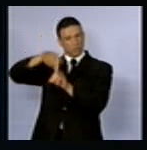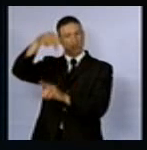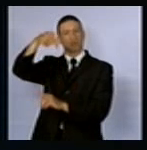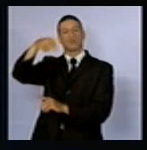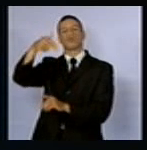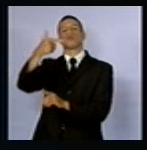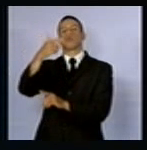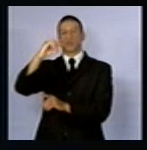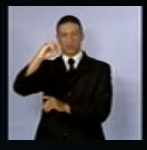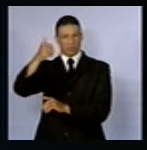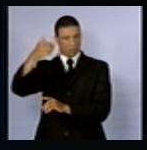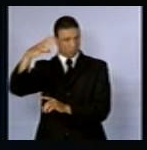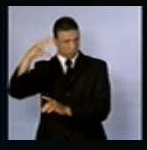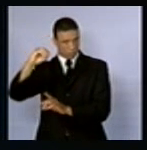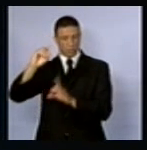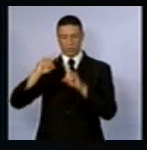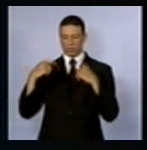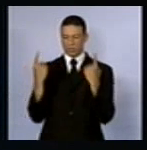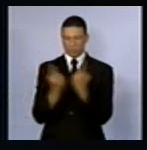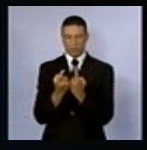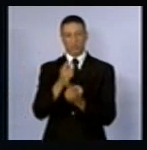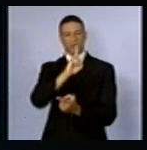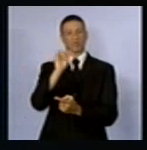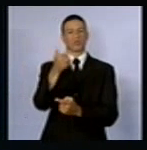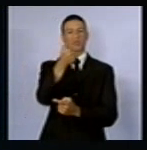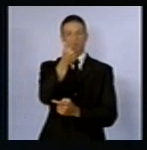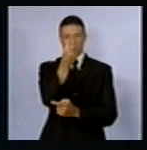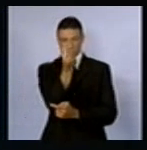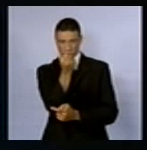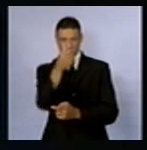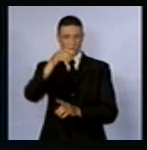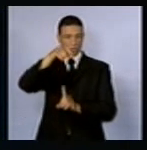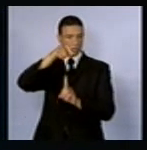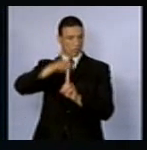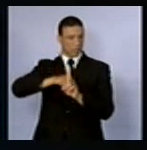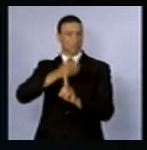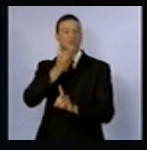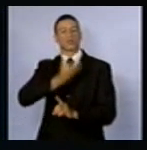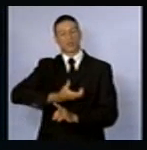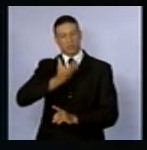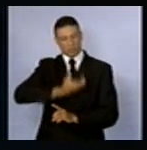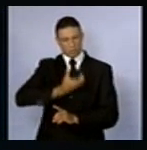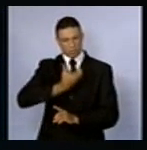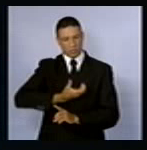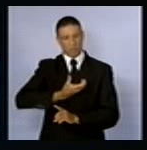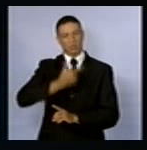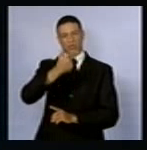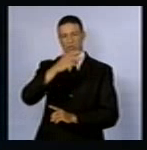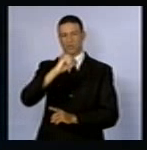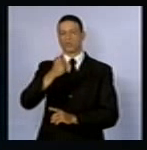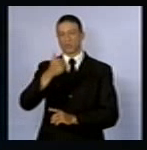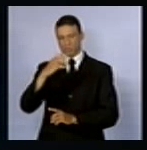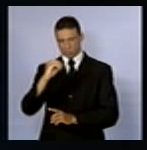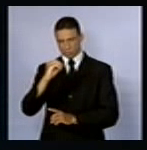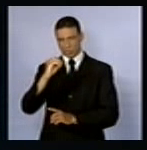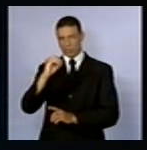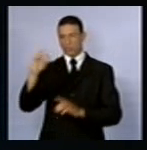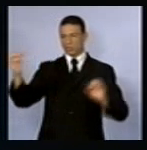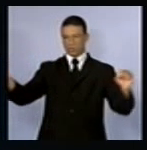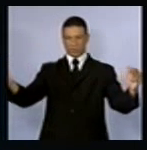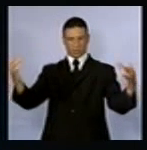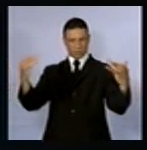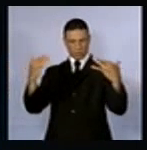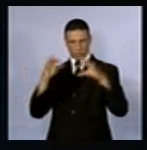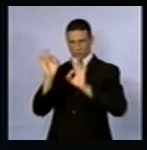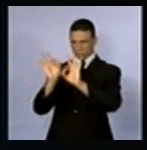uma sessão presencial pública no dia 16 de dezembro onde foram recebidas 74 contribuições para o